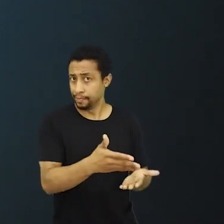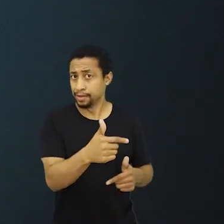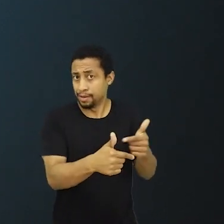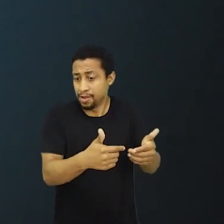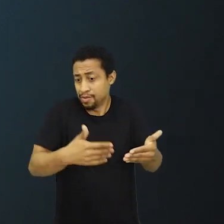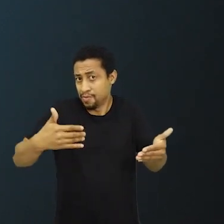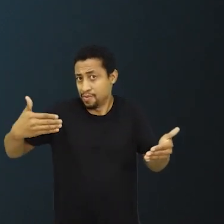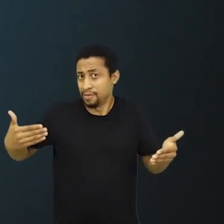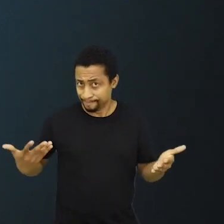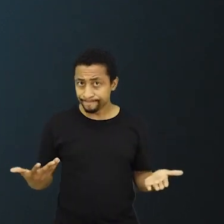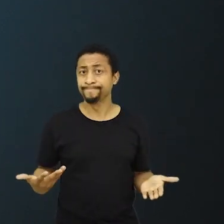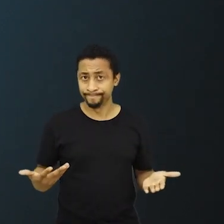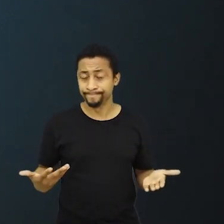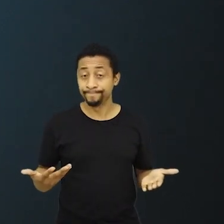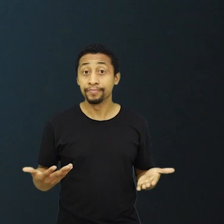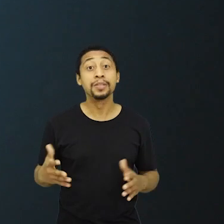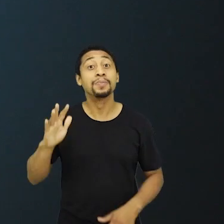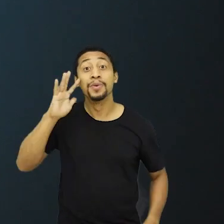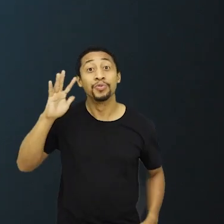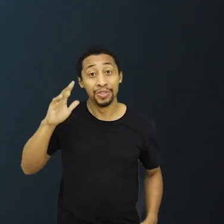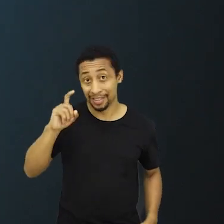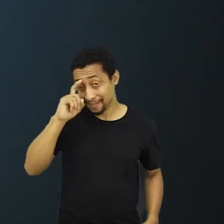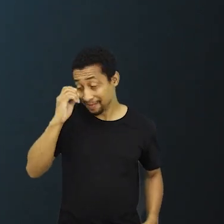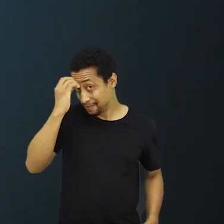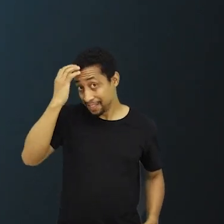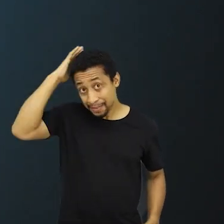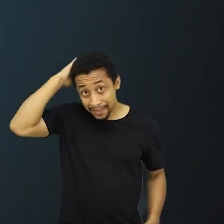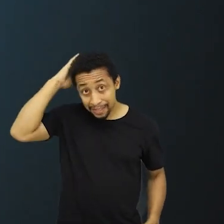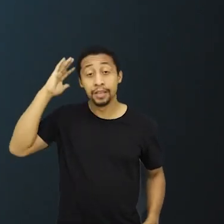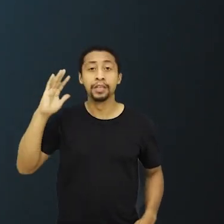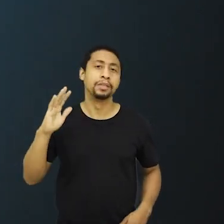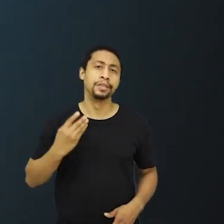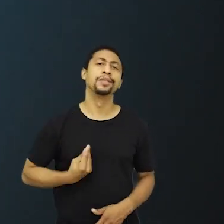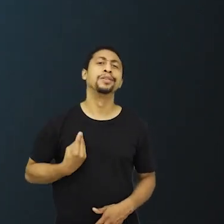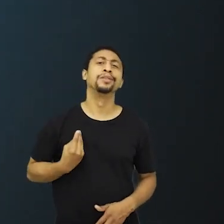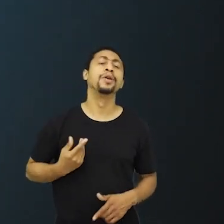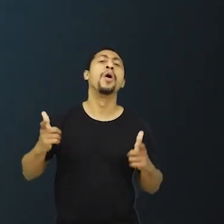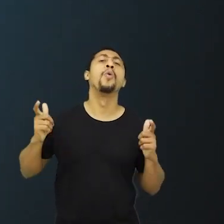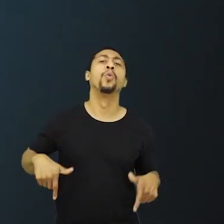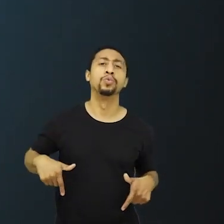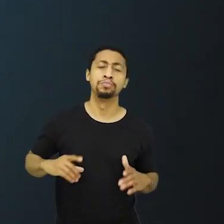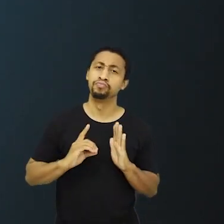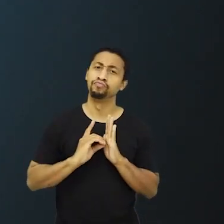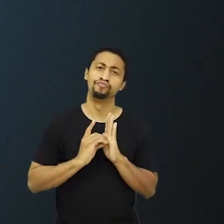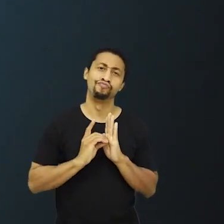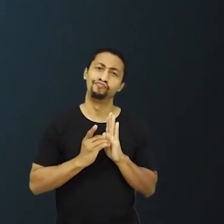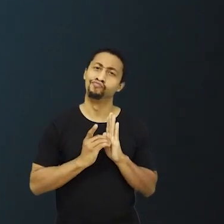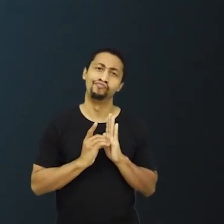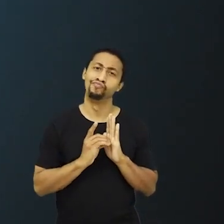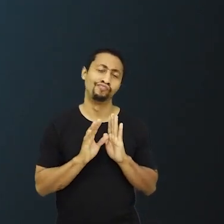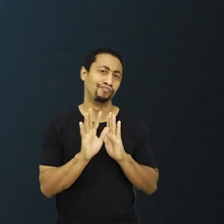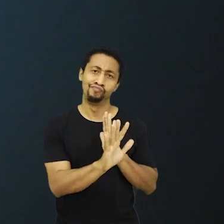Então é isso, ele é constituído, ele só existe digitalmente, nem tudo a gente